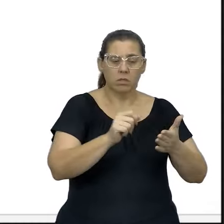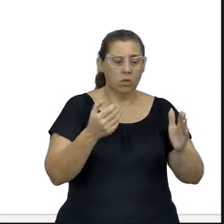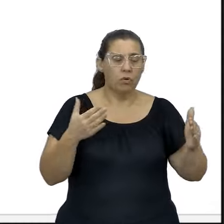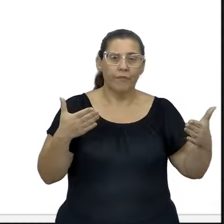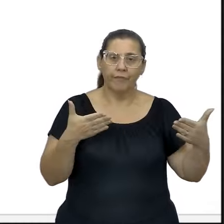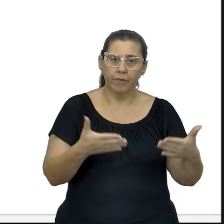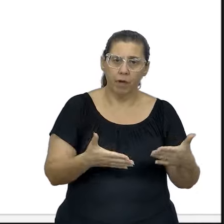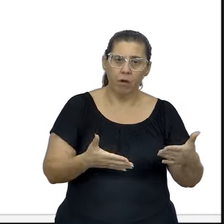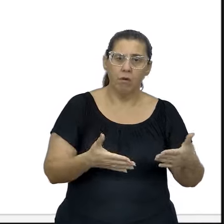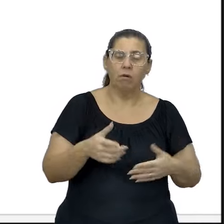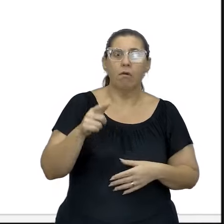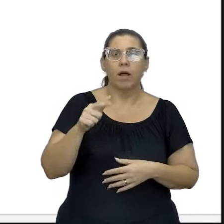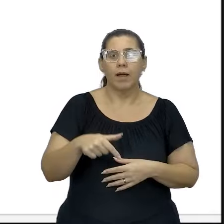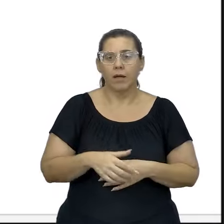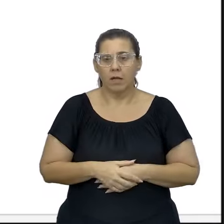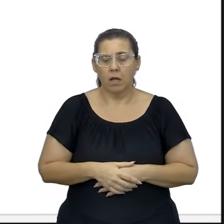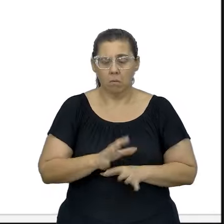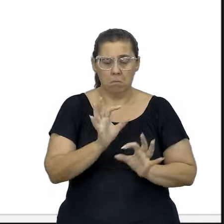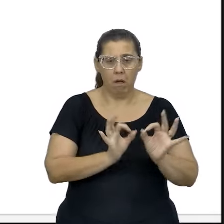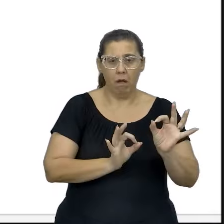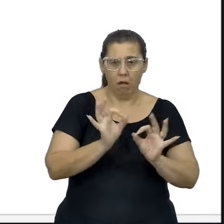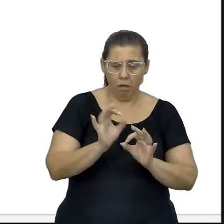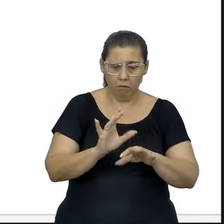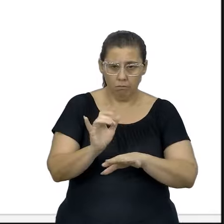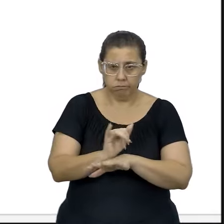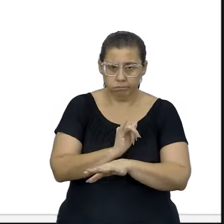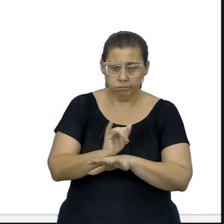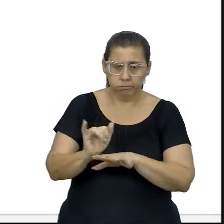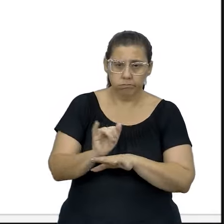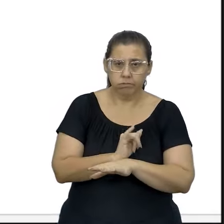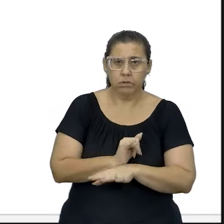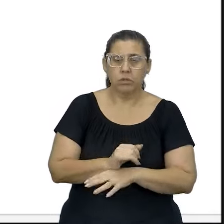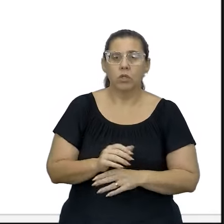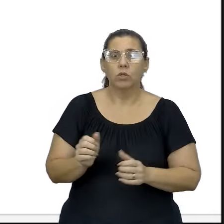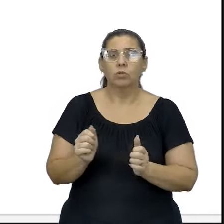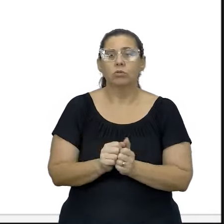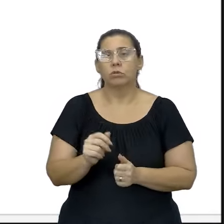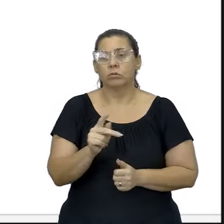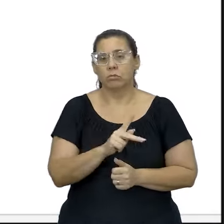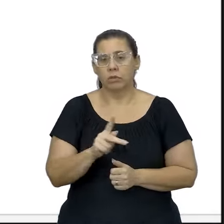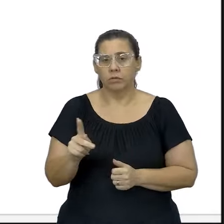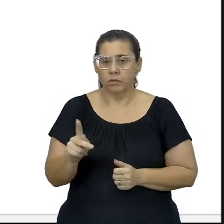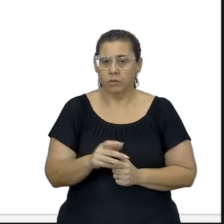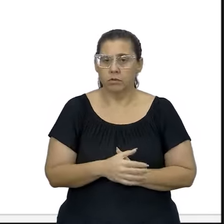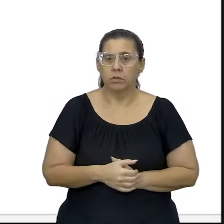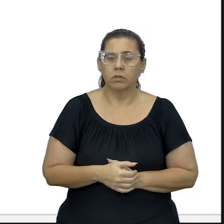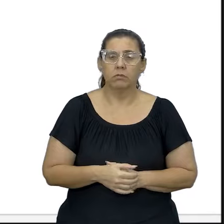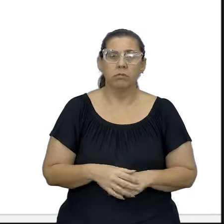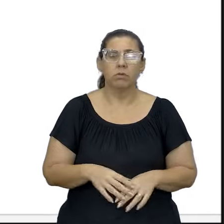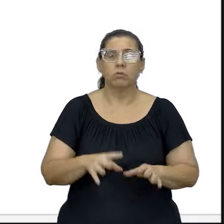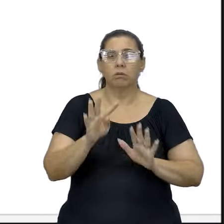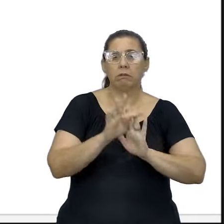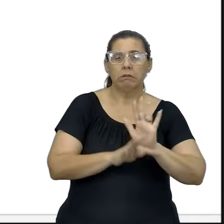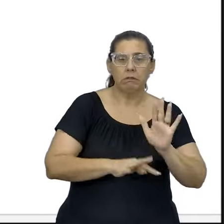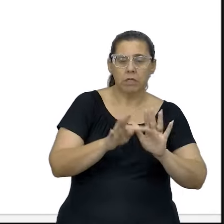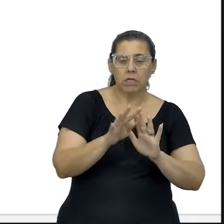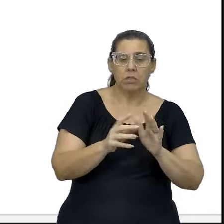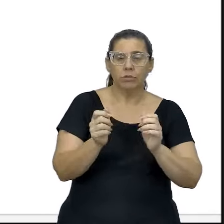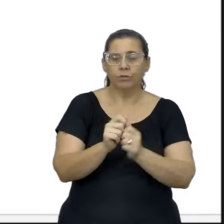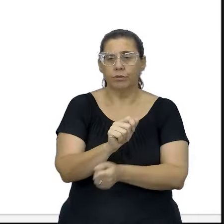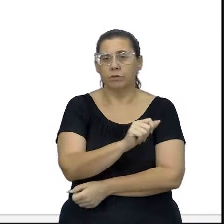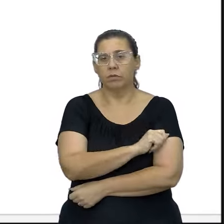foco está em planejar, professores, né, com os estudantes, produzir os textos com os